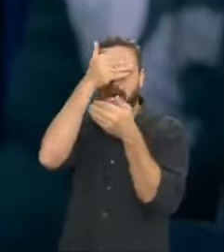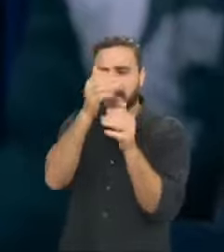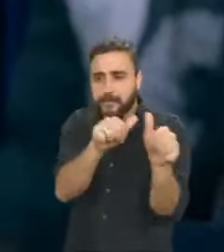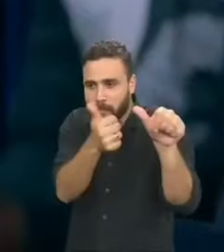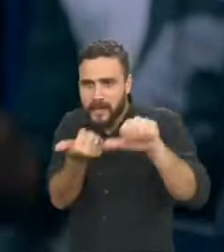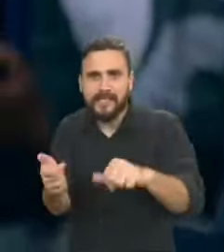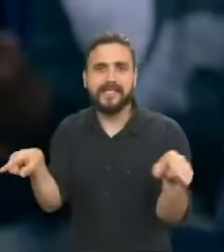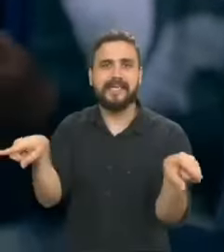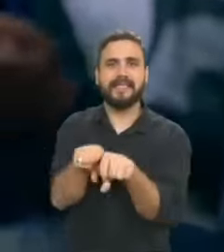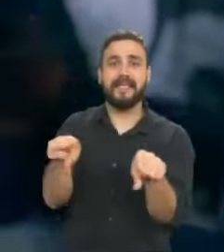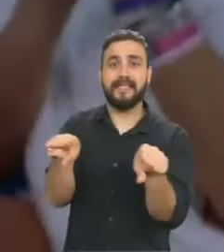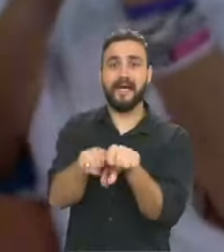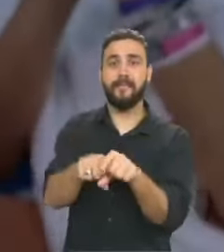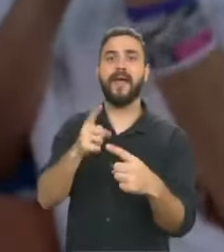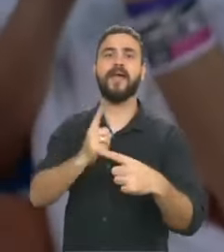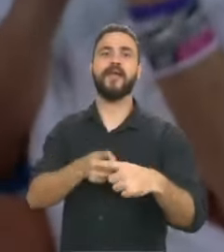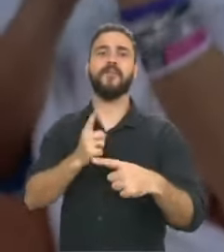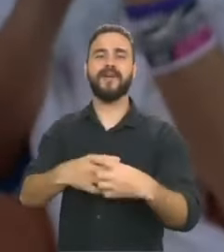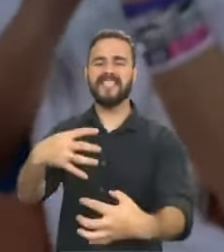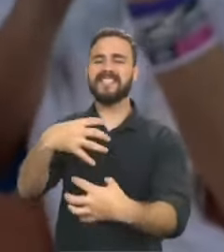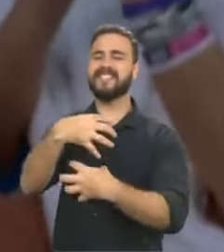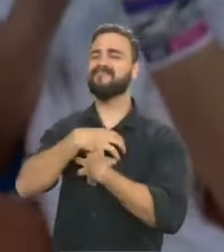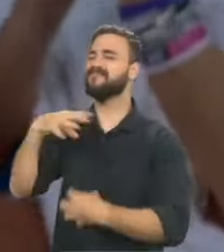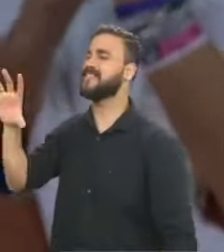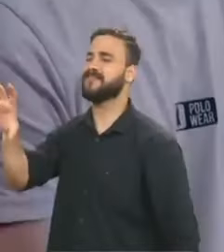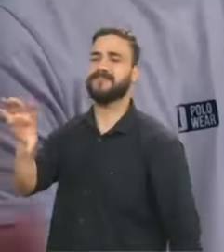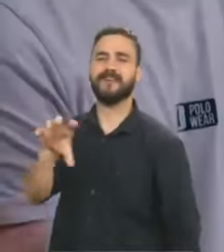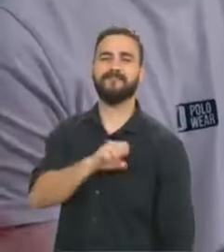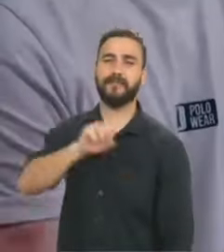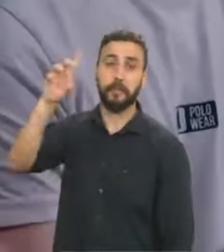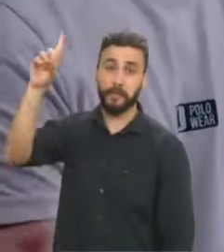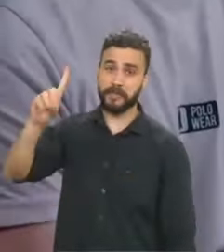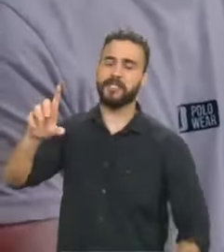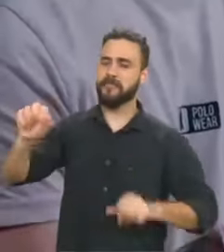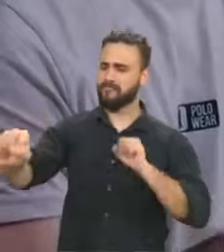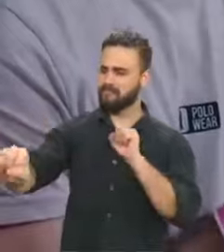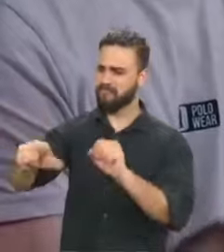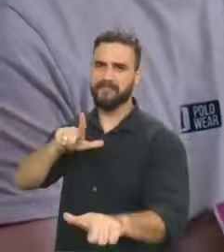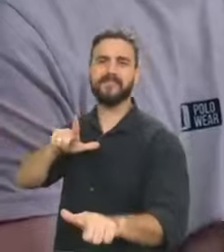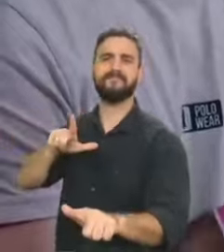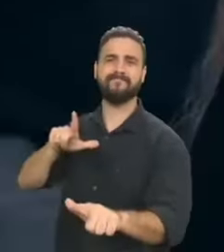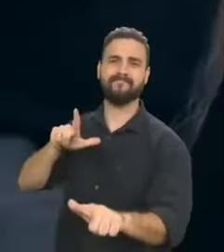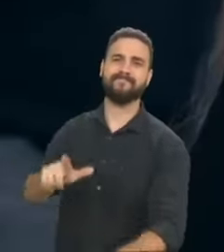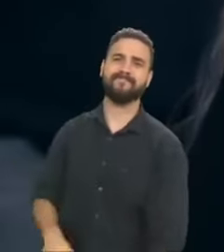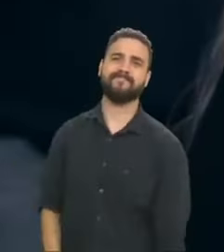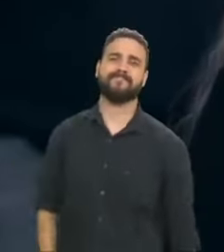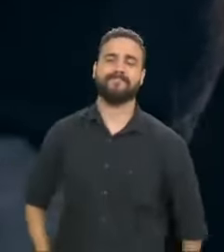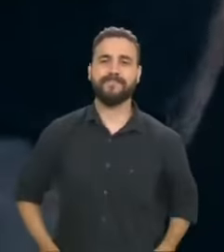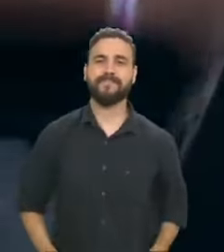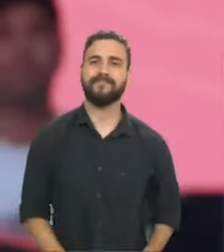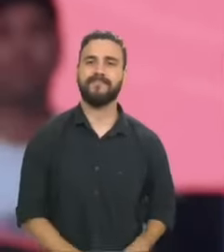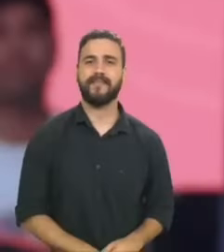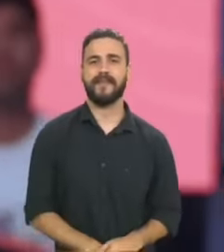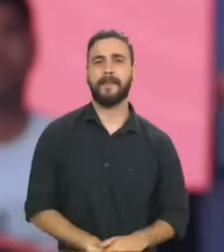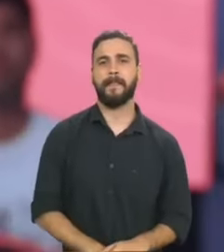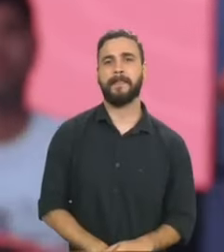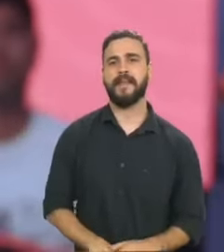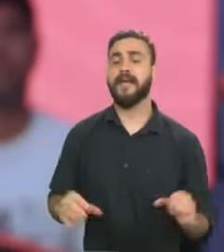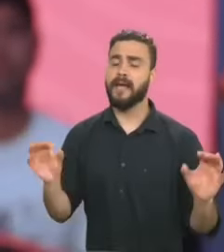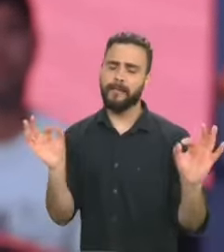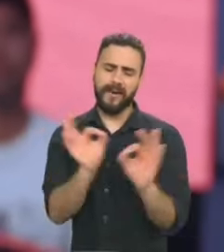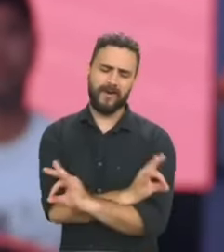porque viram o amor de Deus prático, né? Muito lindo isso. Uau. Só para fechar, Pastor